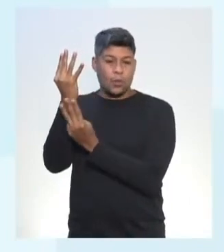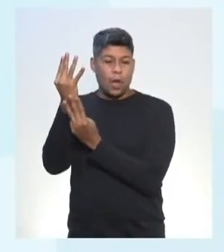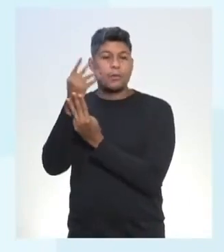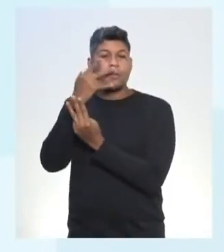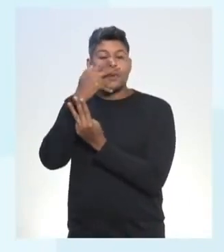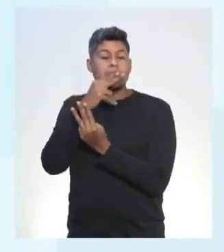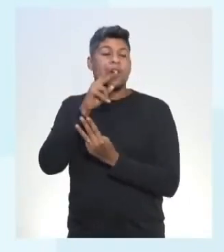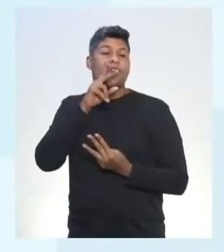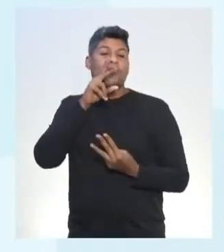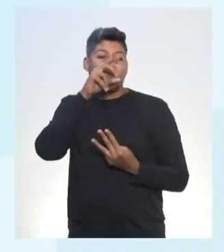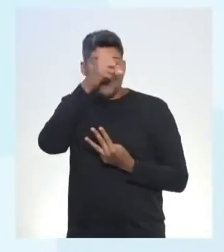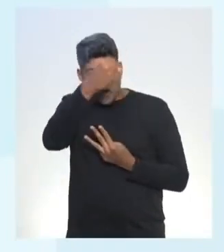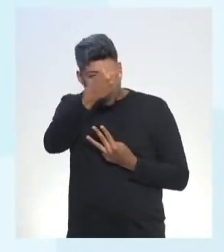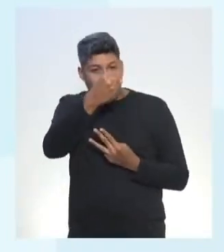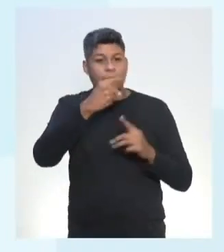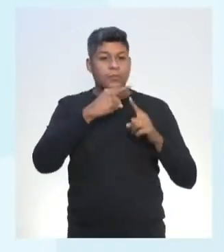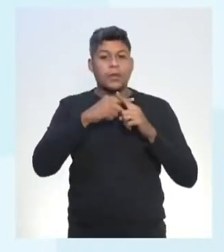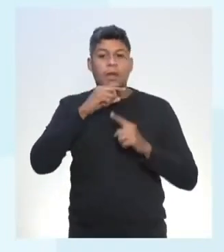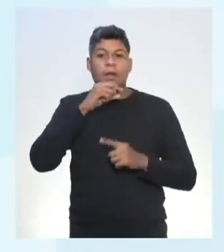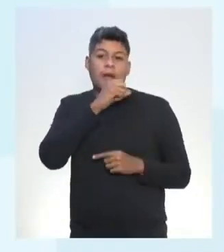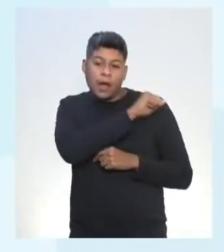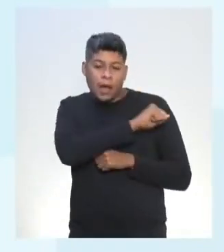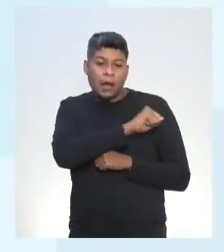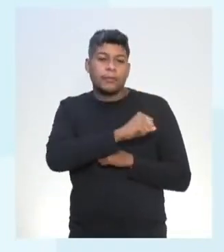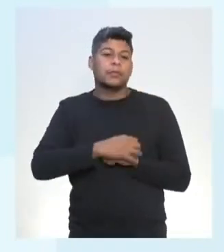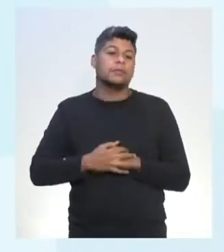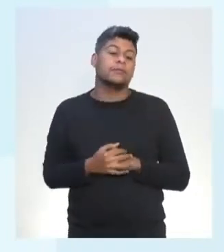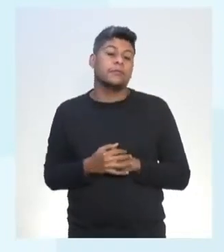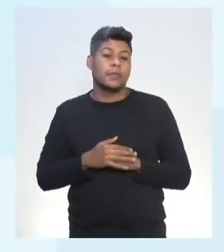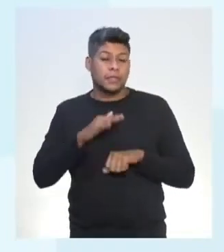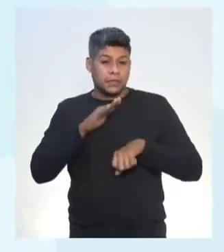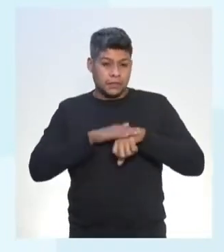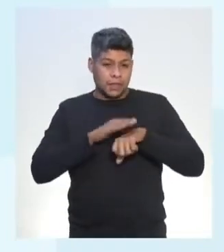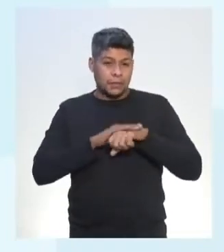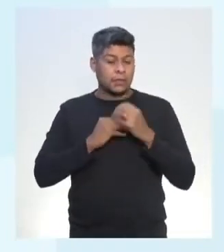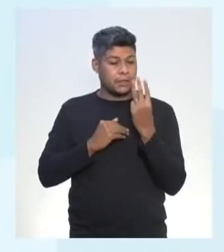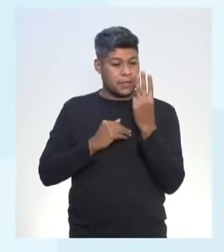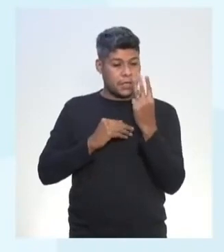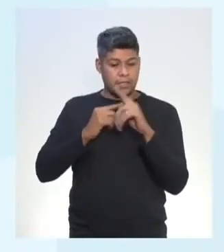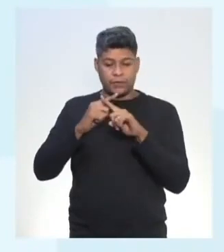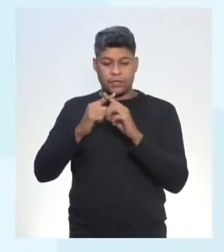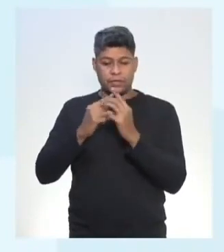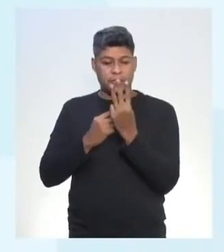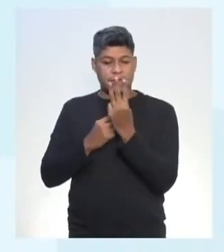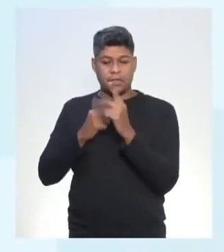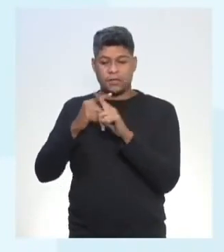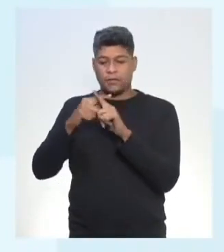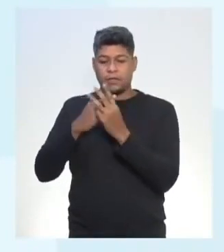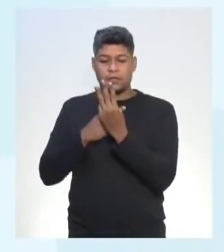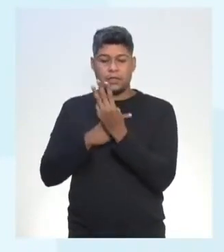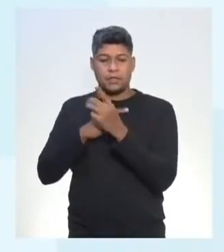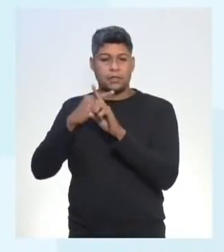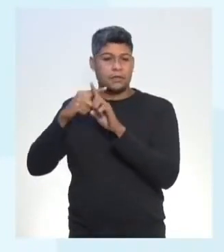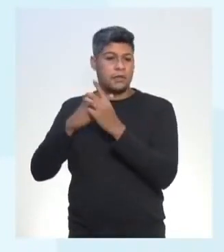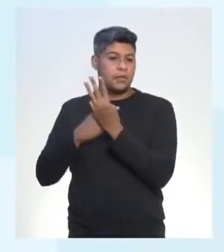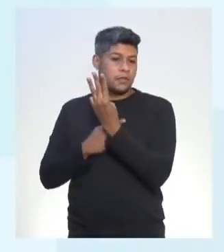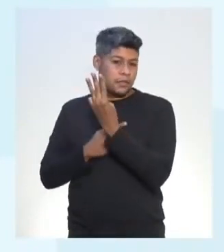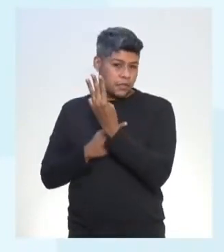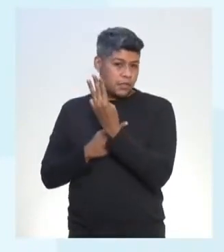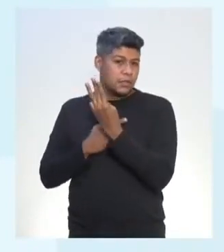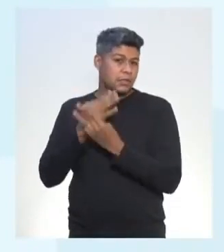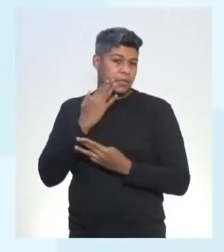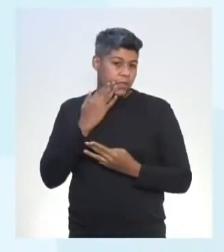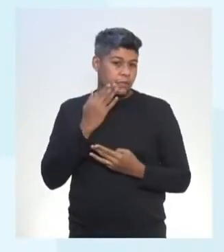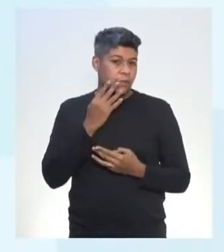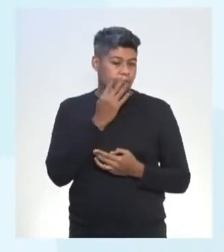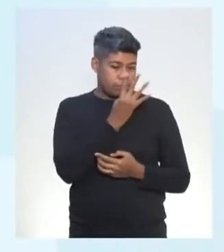forte mesmo. Uma multiplicação mais rápida, mais forte. A gente faz 3 vezes 3 vezes 3, fazendo